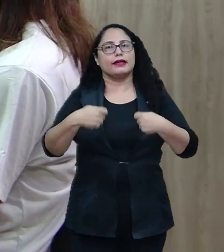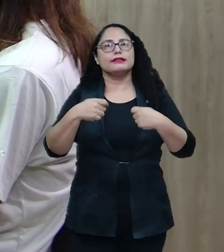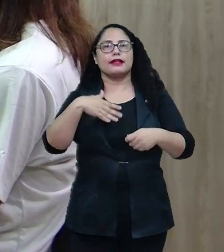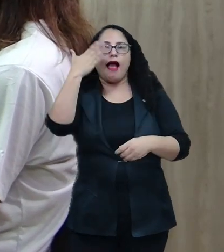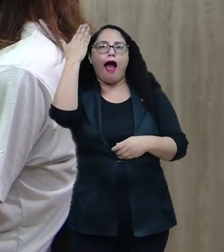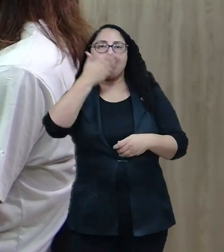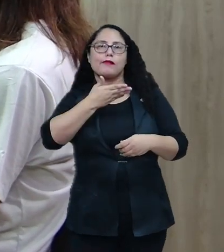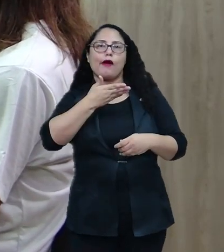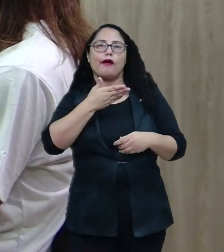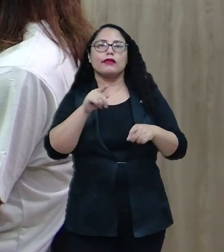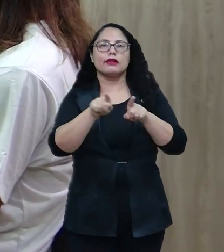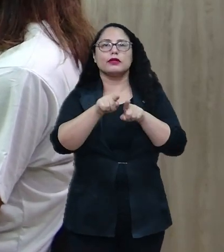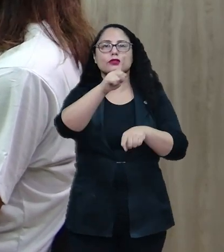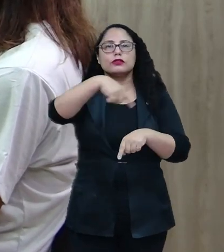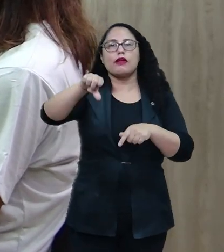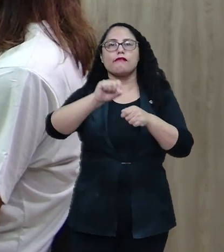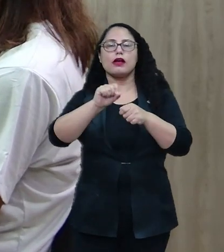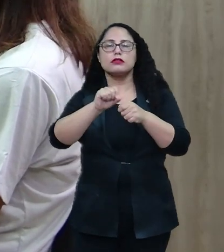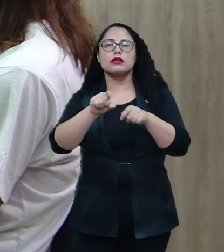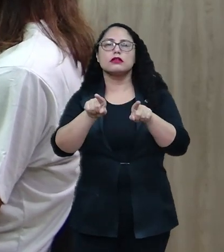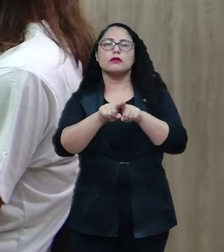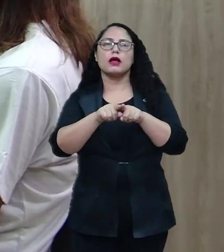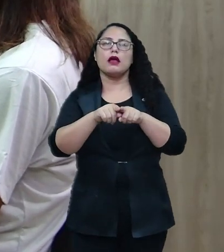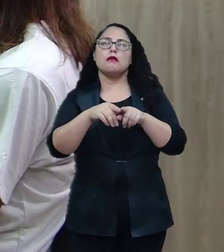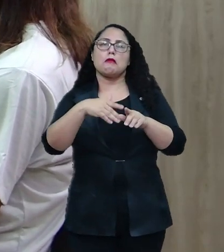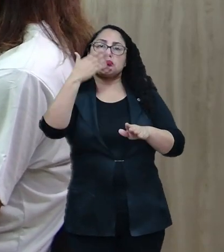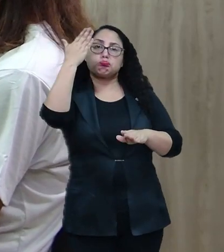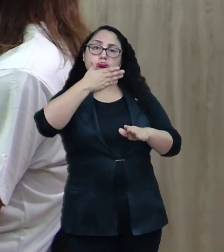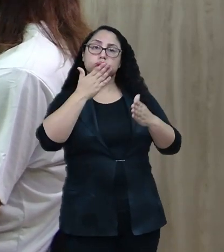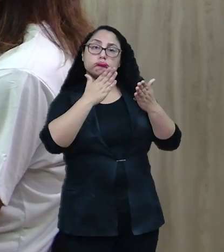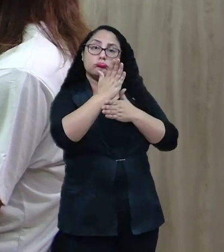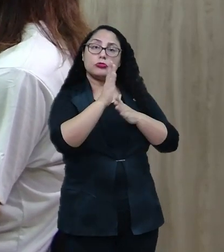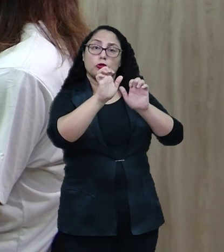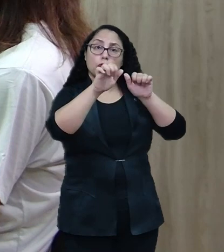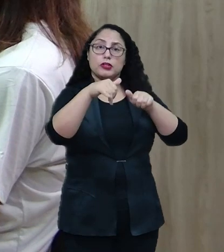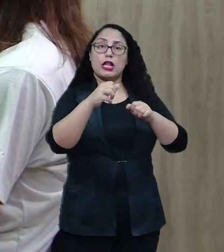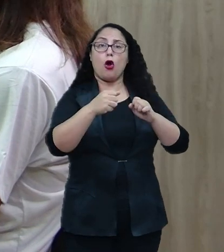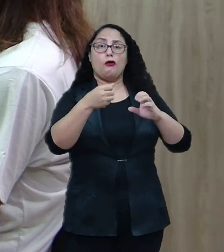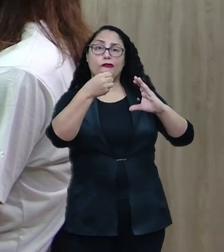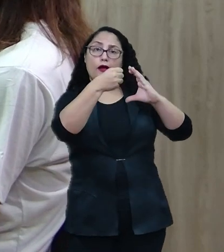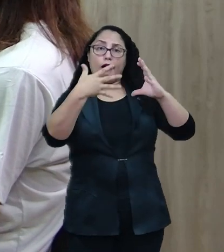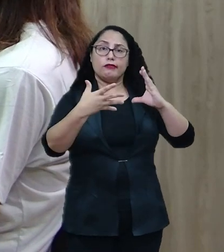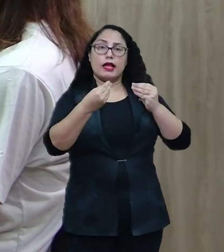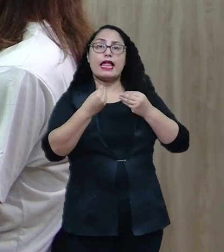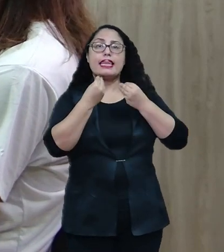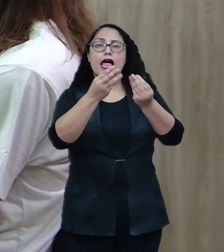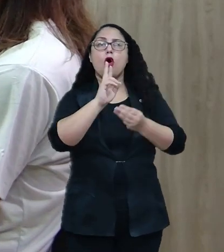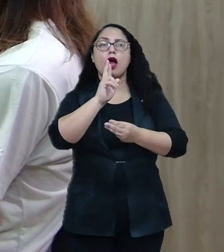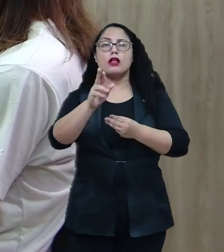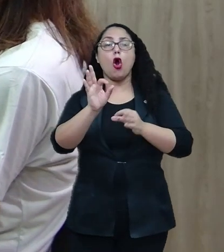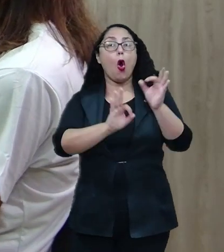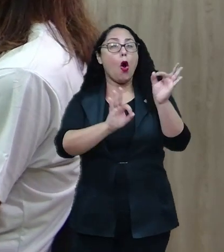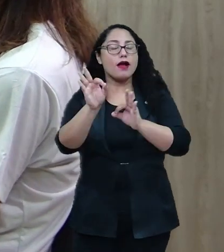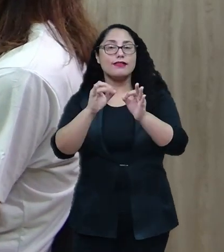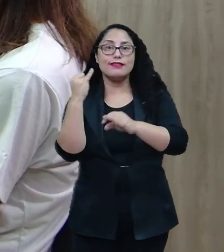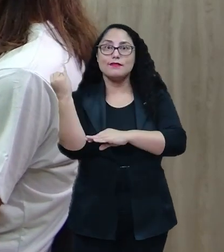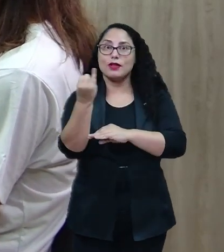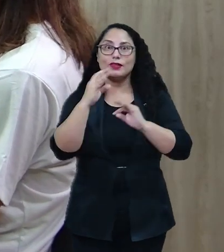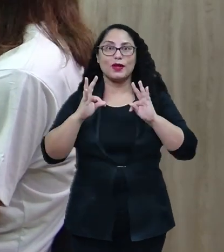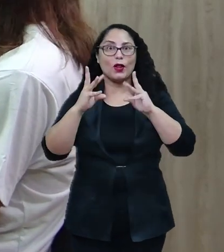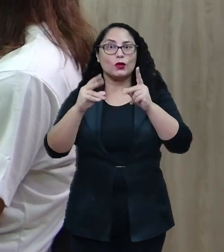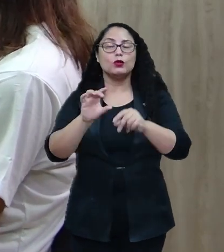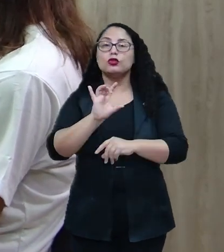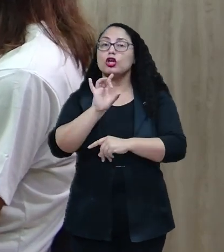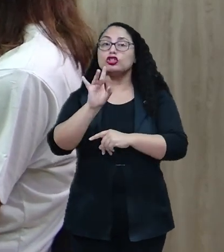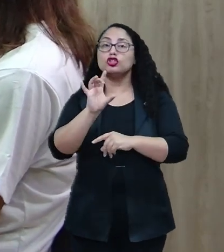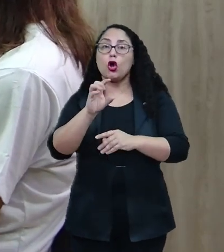da comprovação do que Sim. vocês estão fazendo para poder quantificar, né? E ao final classificar e dar o resultado. Organização é essencial para tudo, não